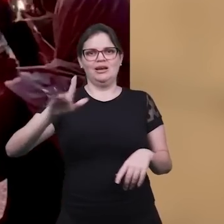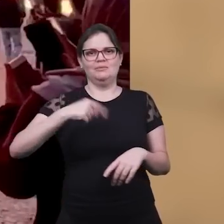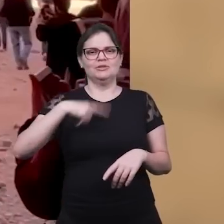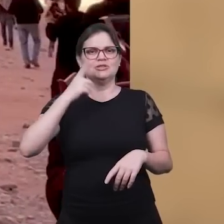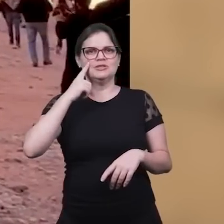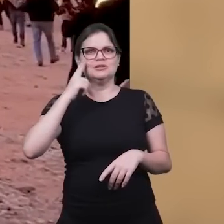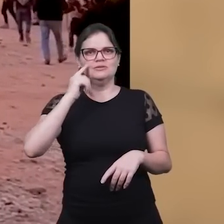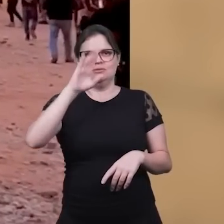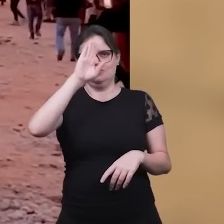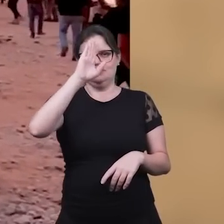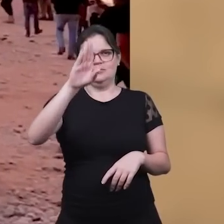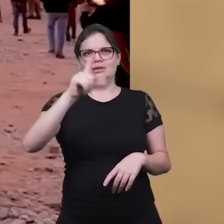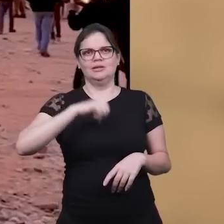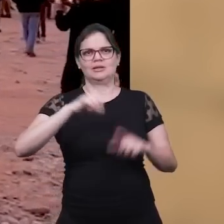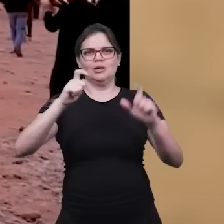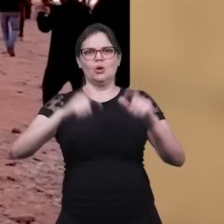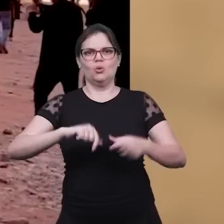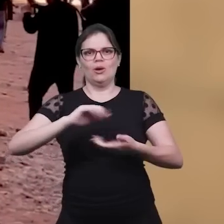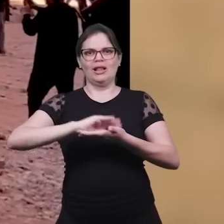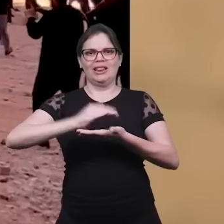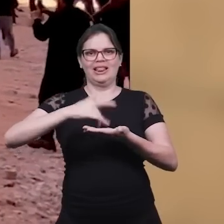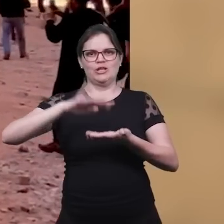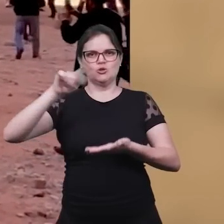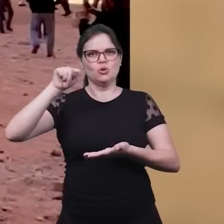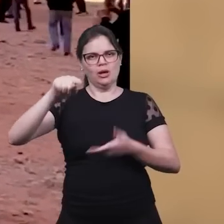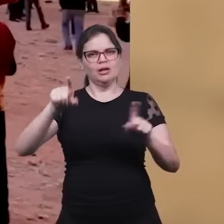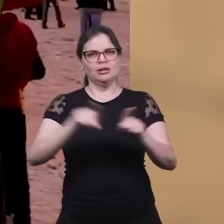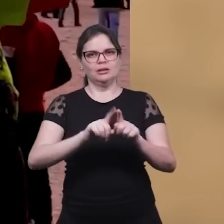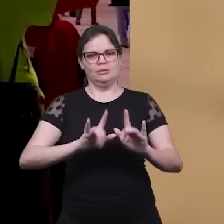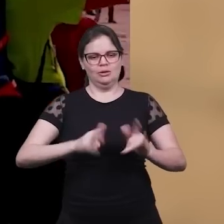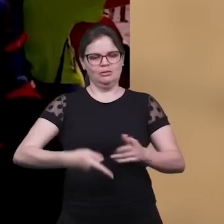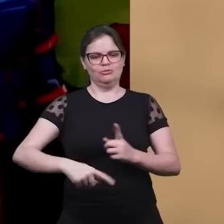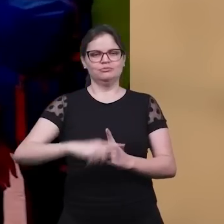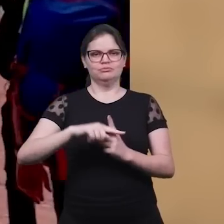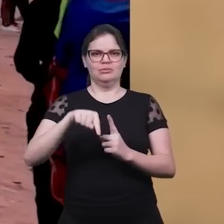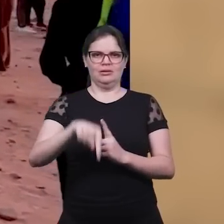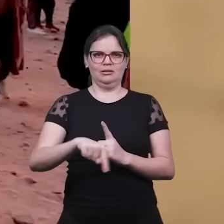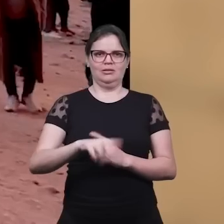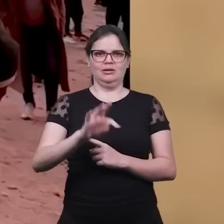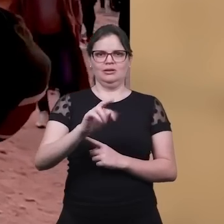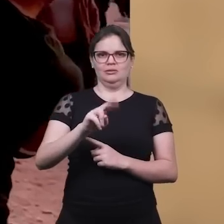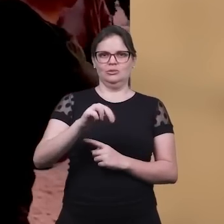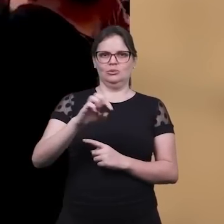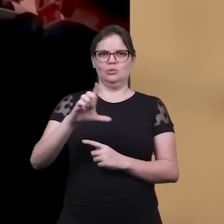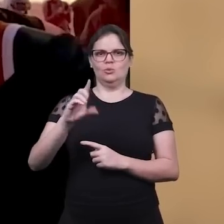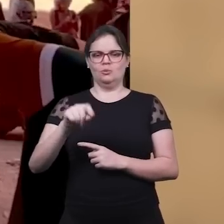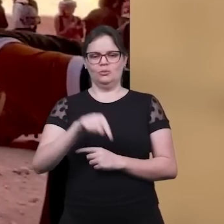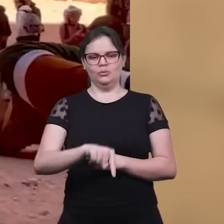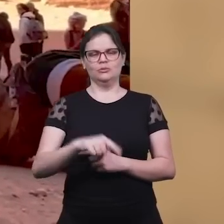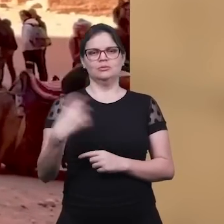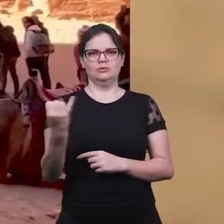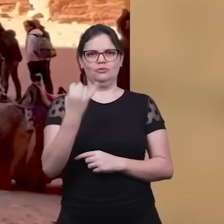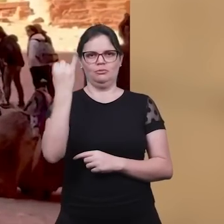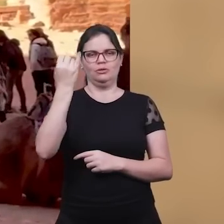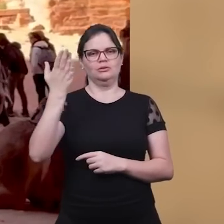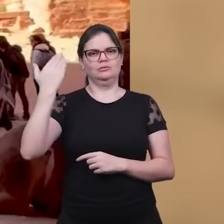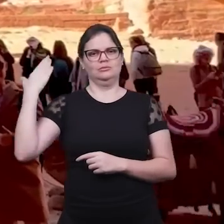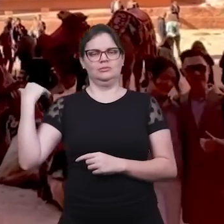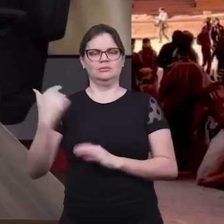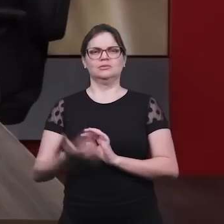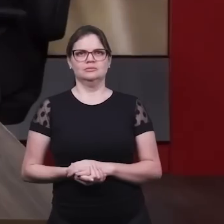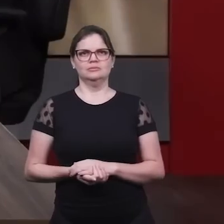chamado de o tesouro, é um túmulo também, né? Ali de alguém que foi importante na época dos nabateus, na